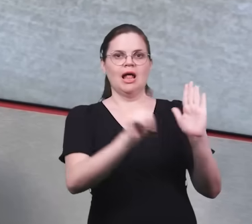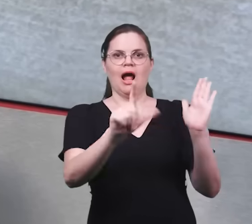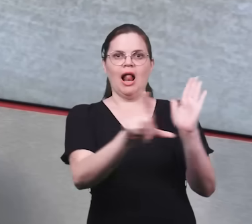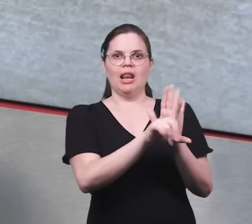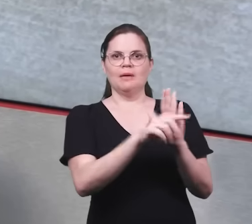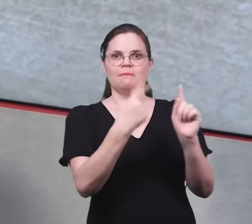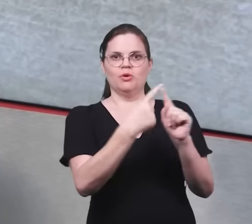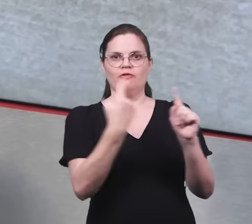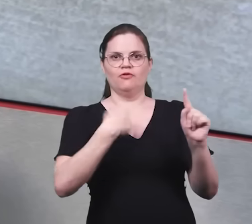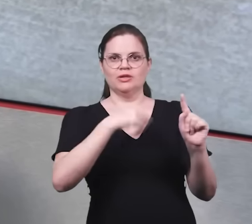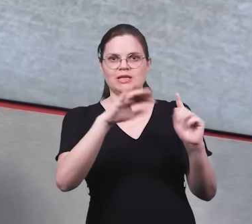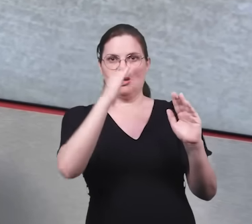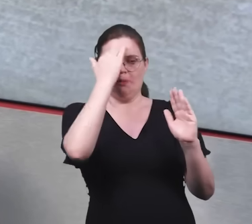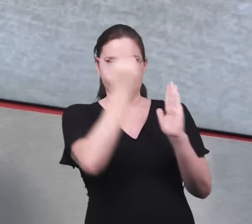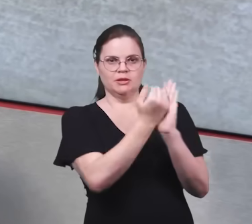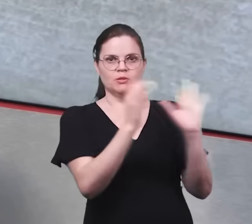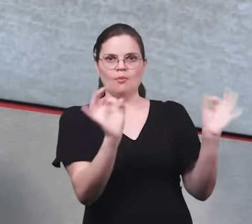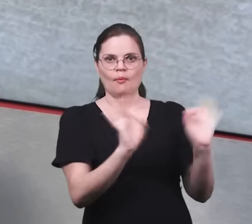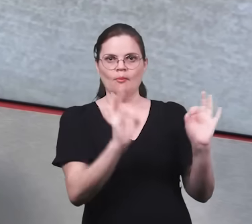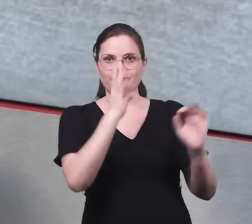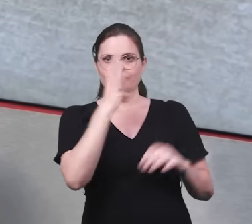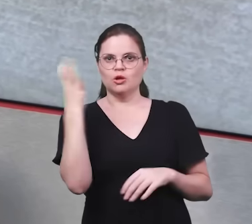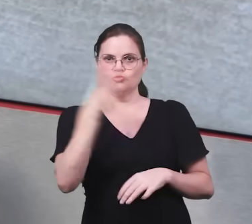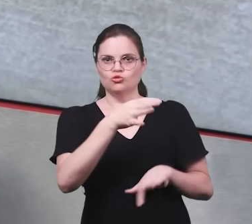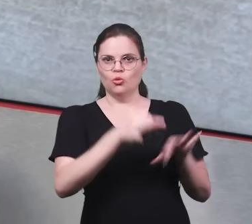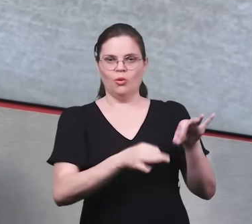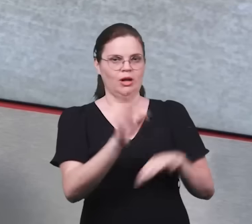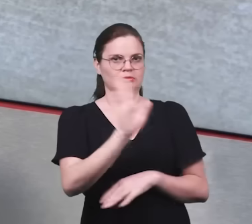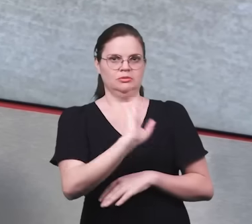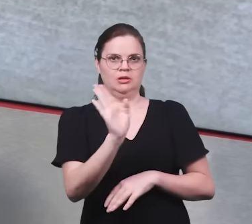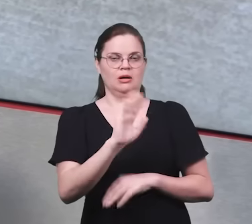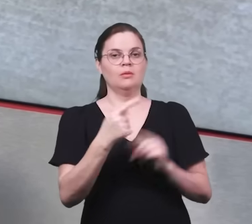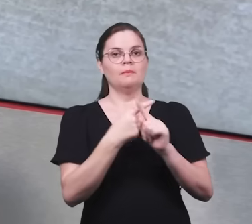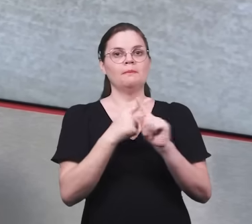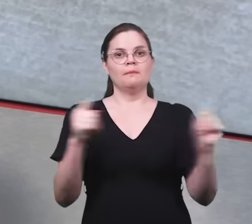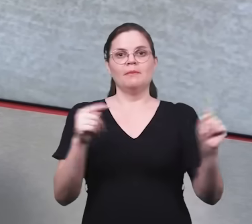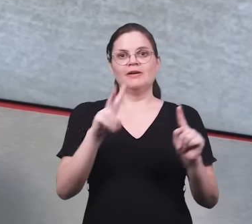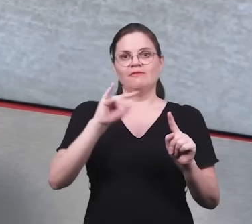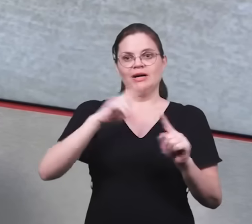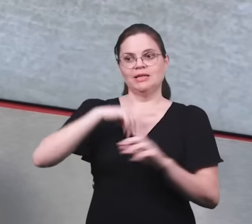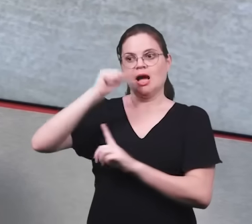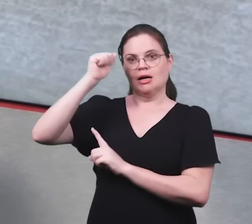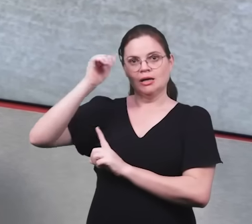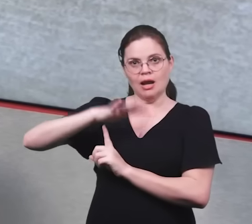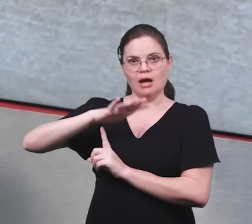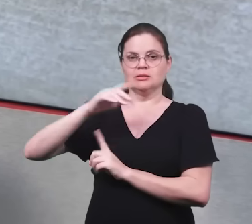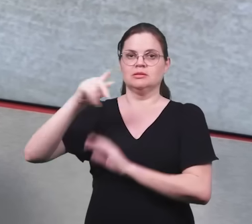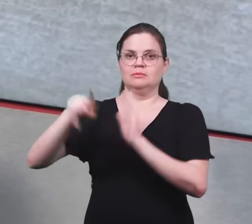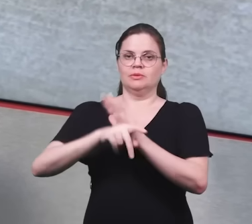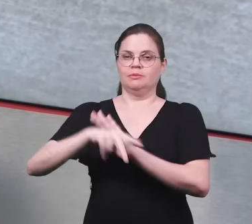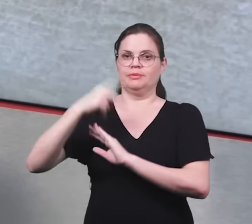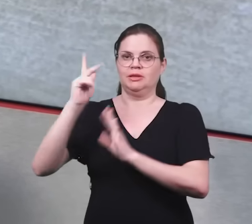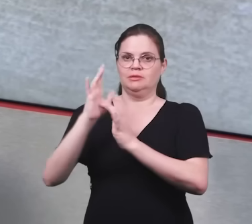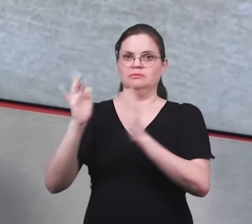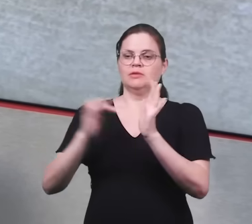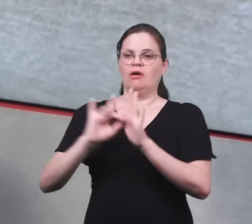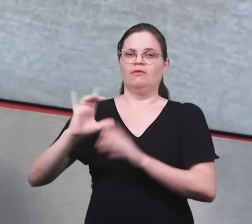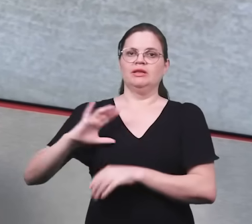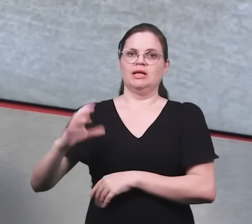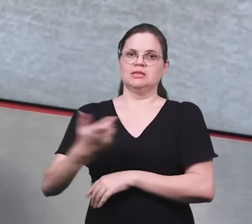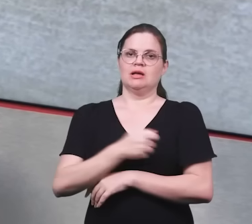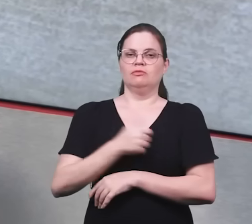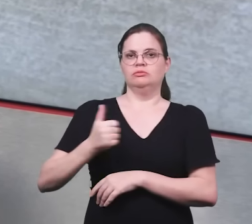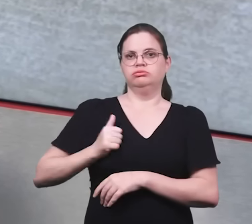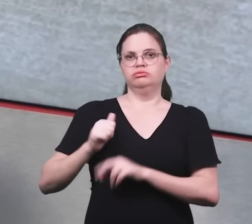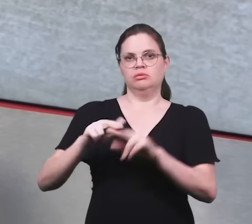julgado por uma lei, ele não vai ser condenado por uma lei, mas ele vai estar debaixo da graça, ou seja, ele vai estar